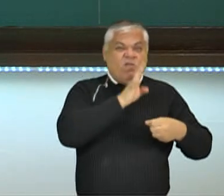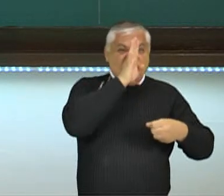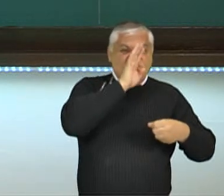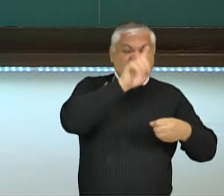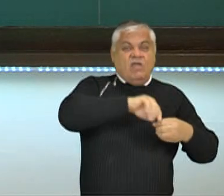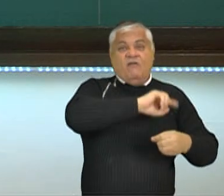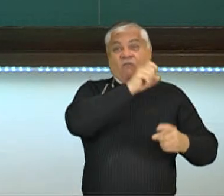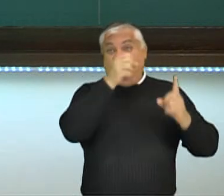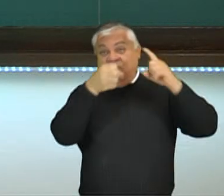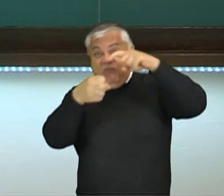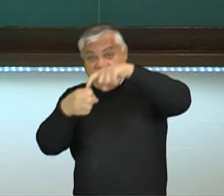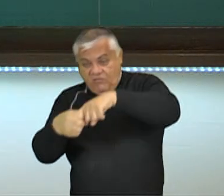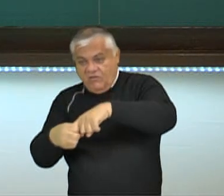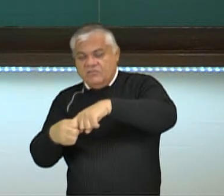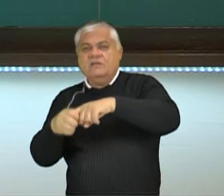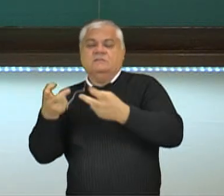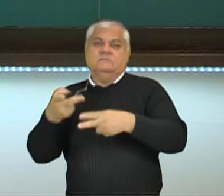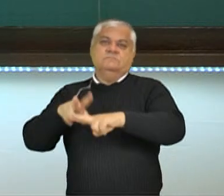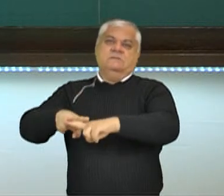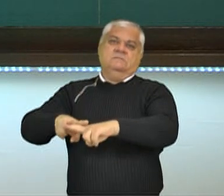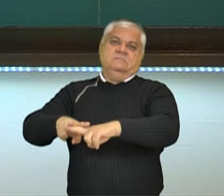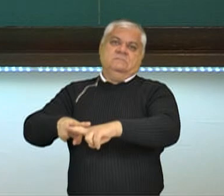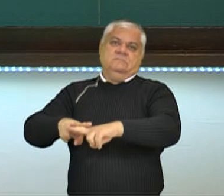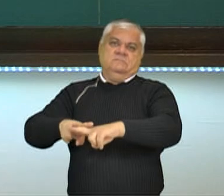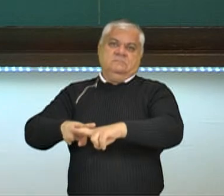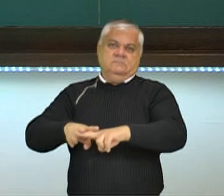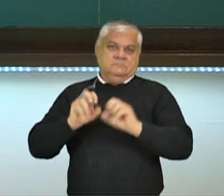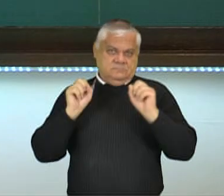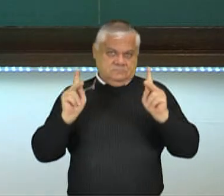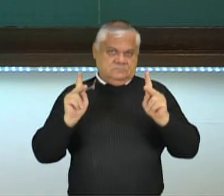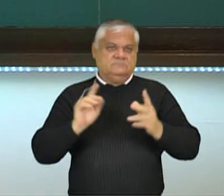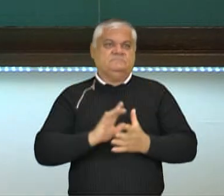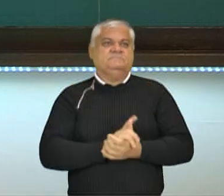Estados Unidos, eles são presos então, ok?